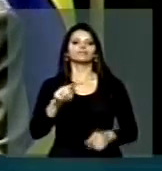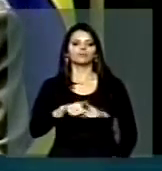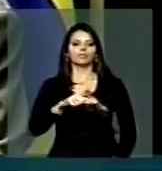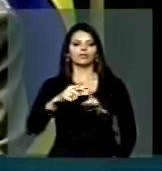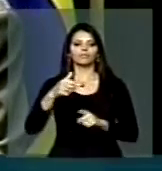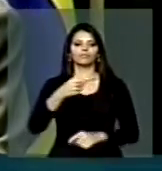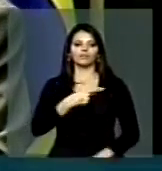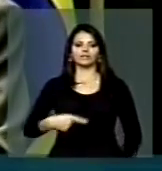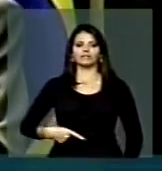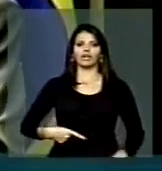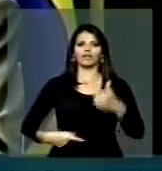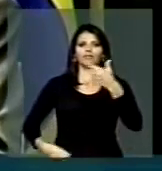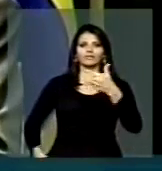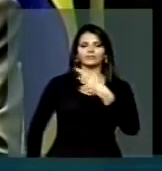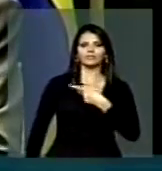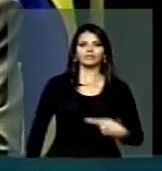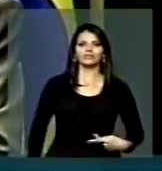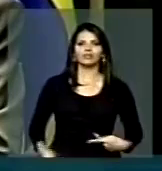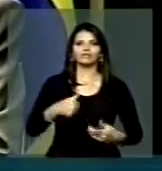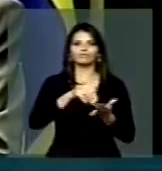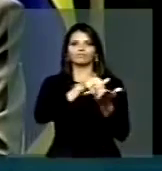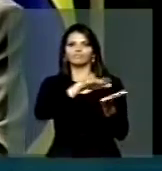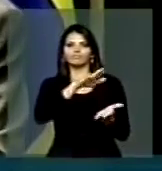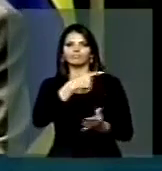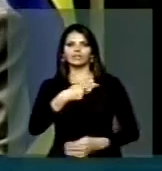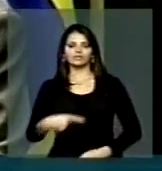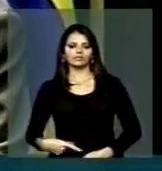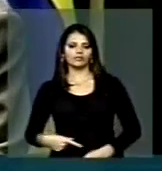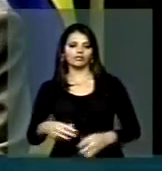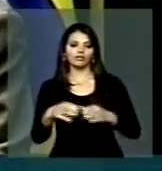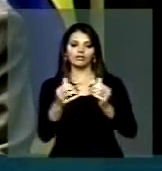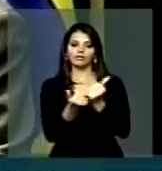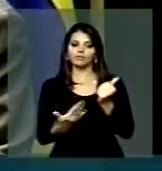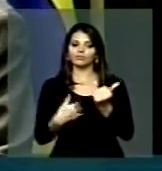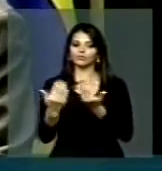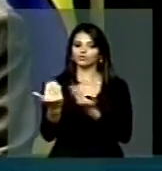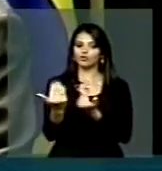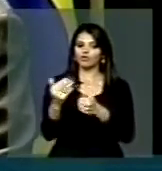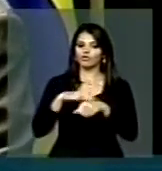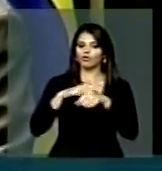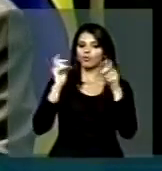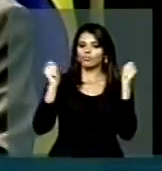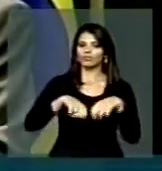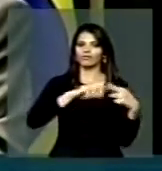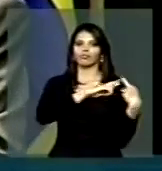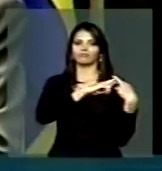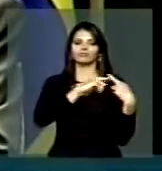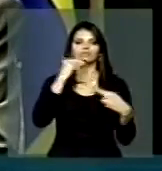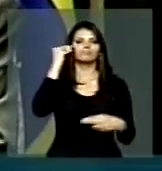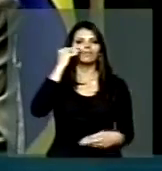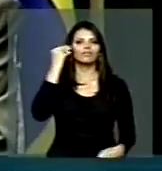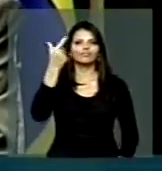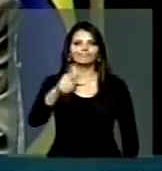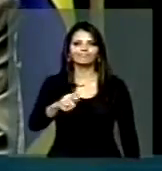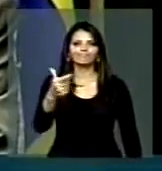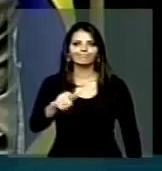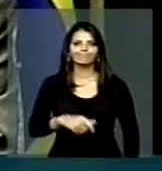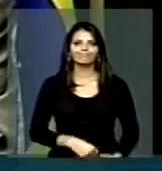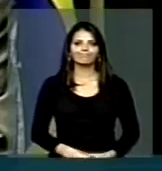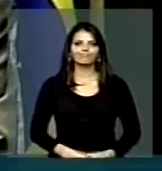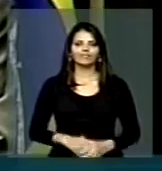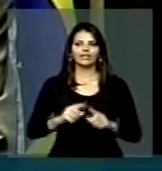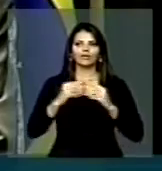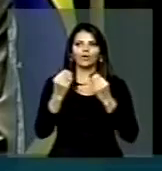vice-presidente, tinha havido um impeachment, a sua equipe é jovem, é competente, mas não é experiente, eu não